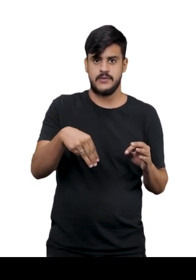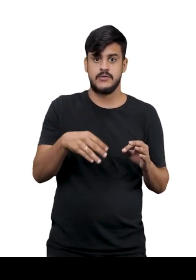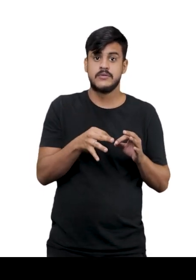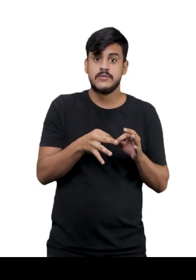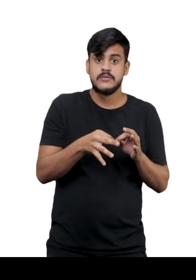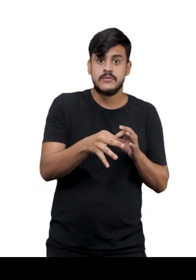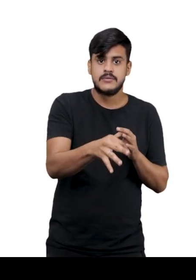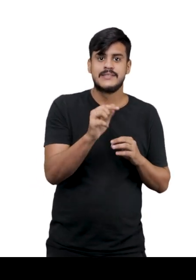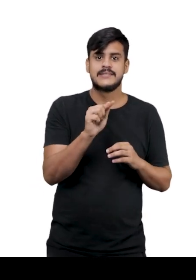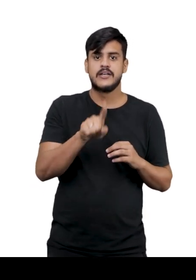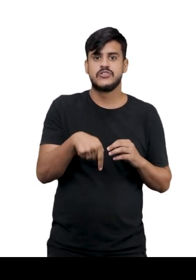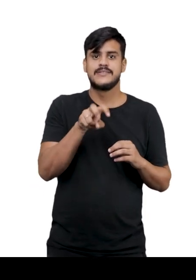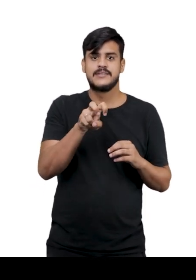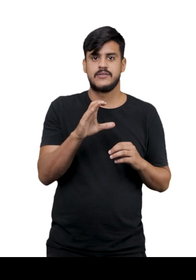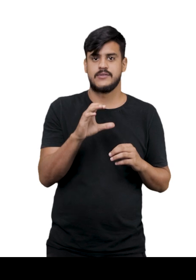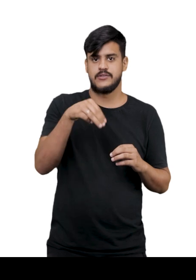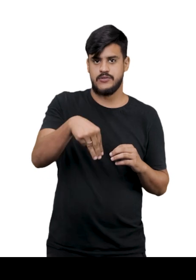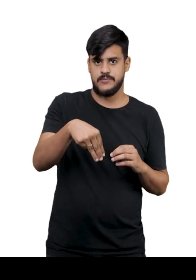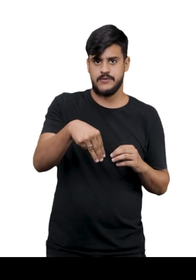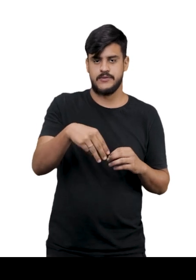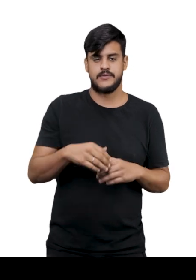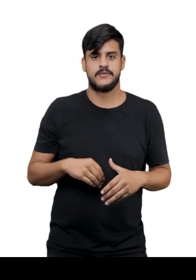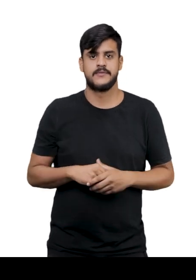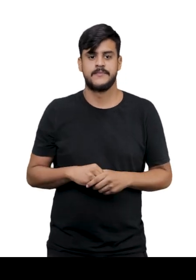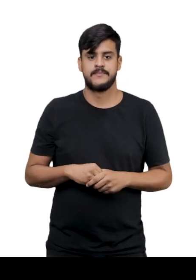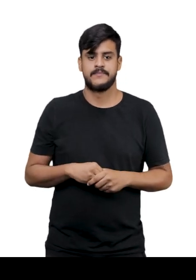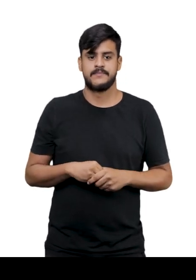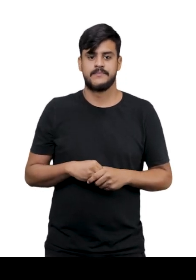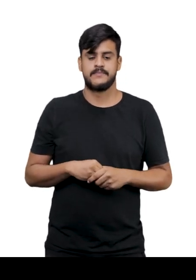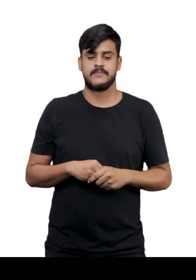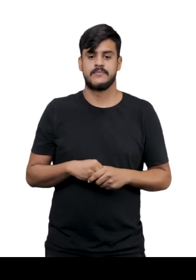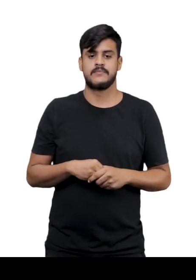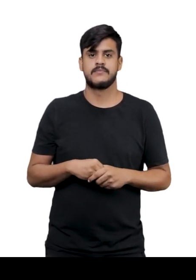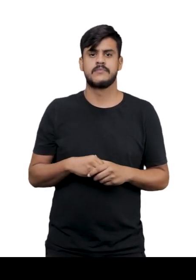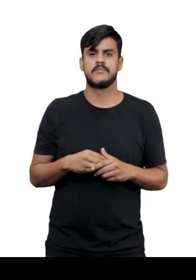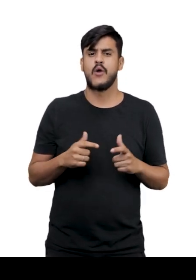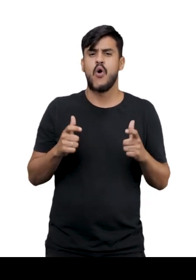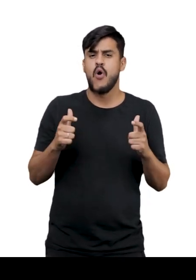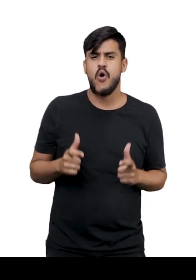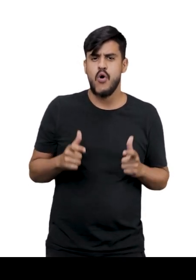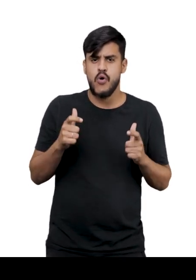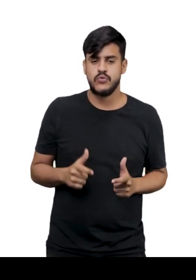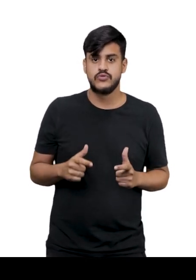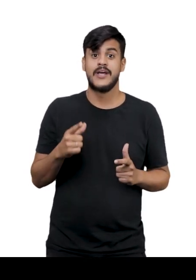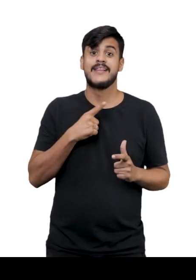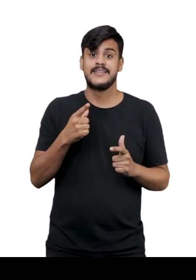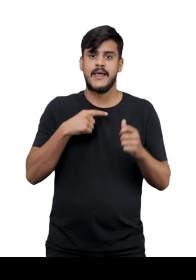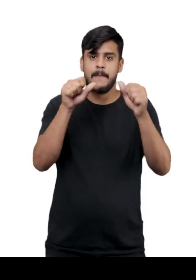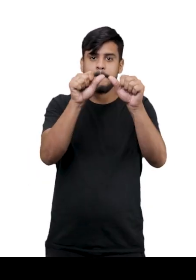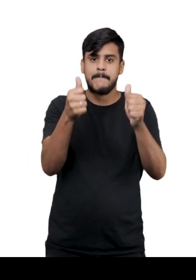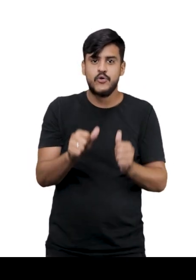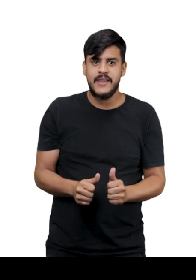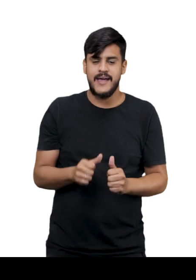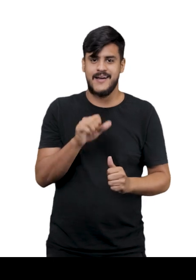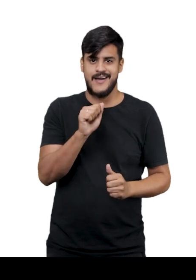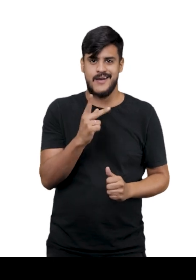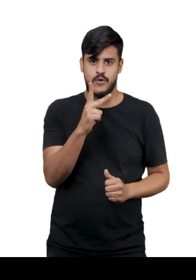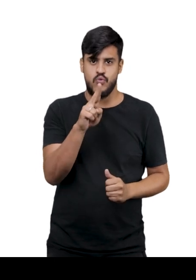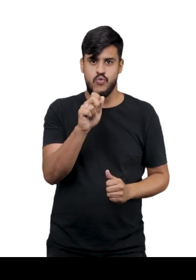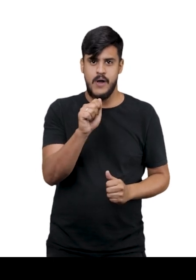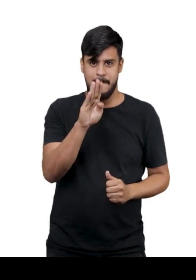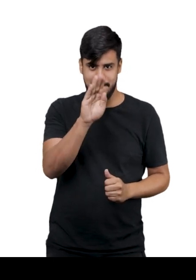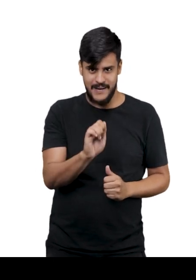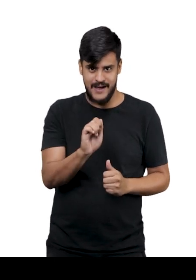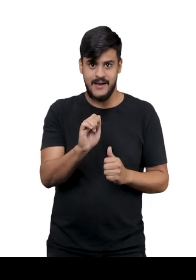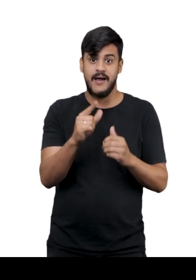8,5 de largura e 7,5 de profundidade. Ela está localizada atrás da boneca de